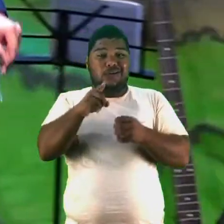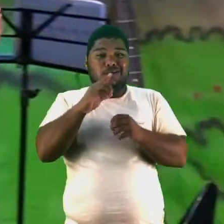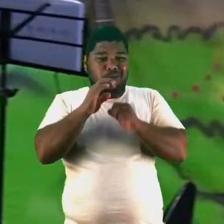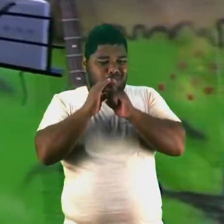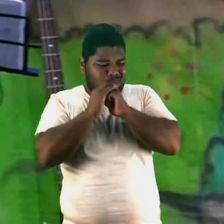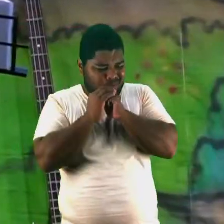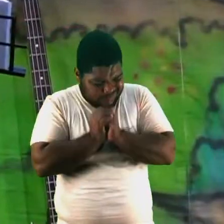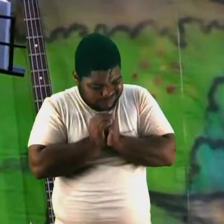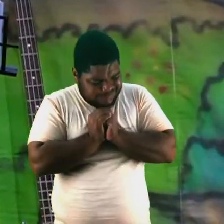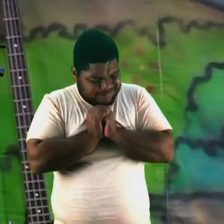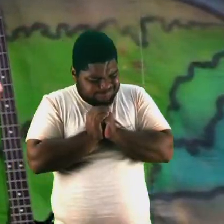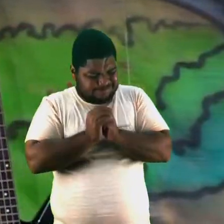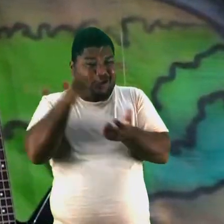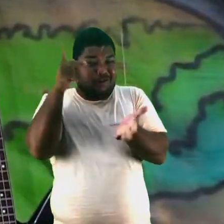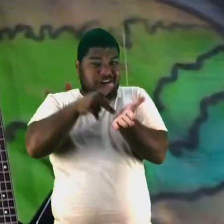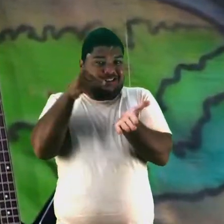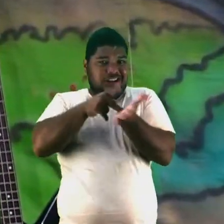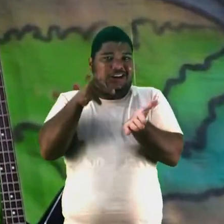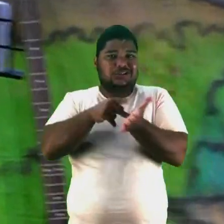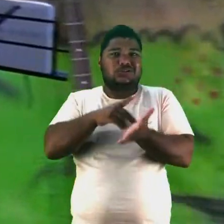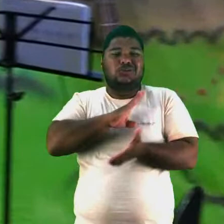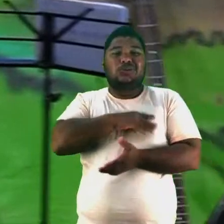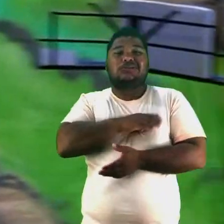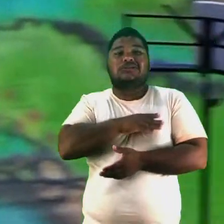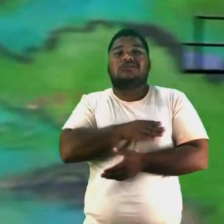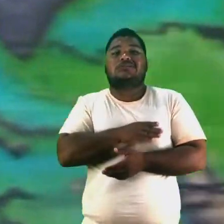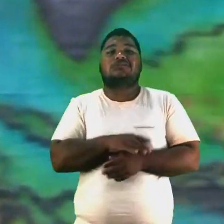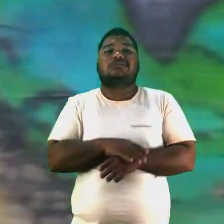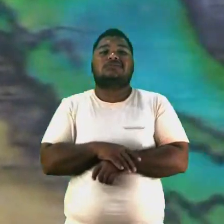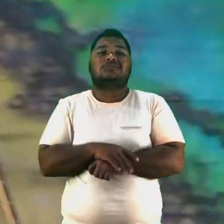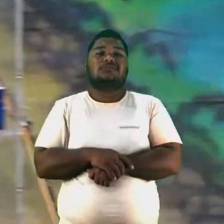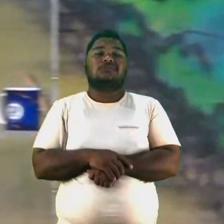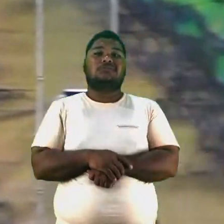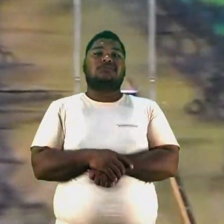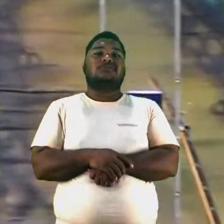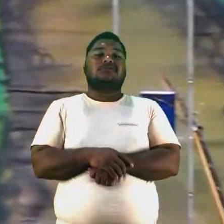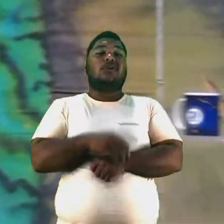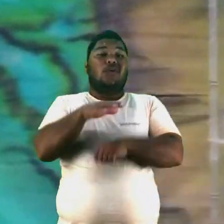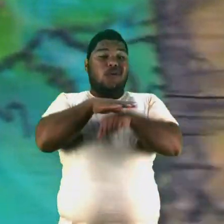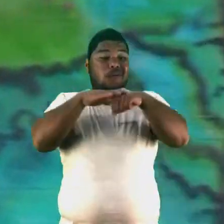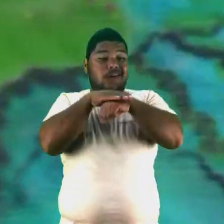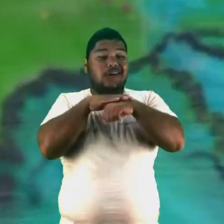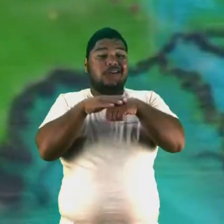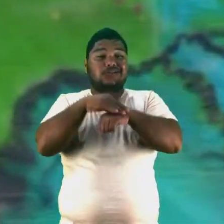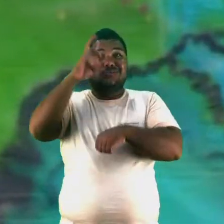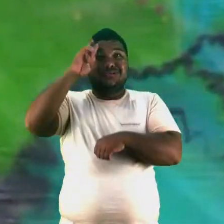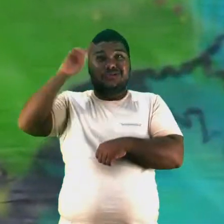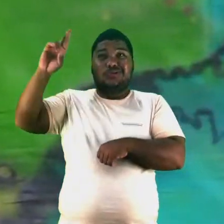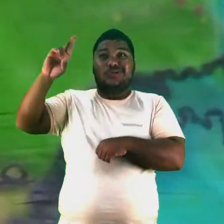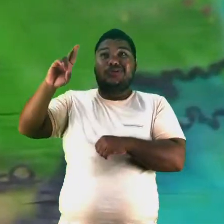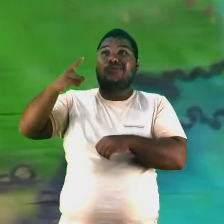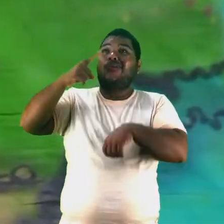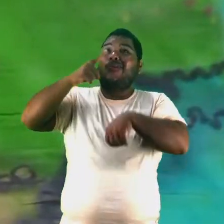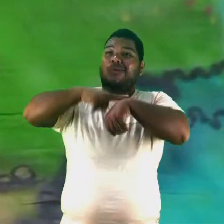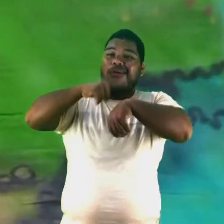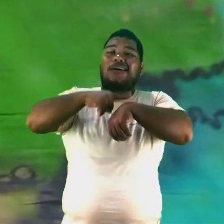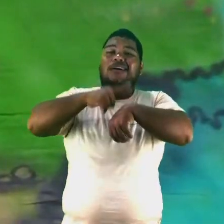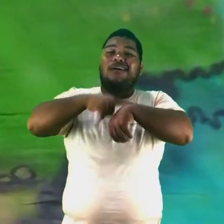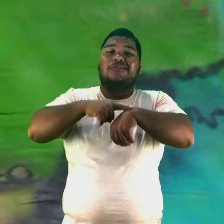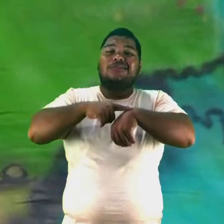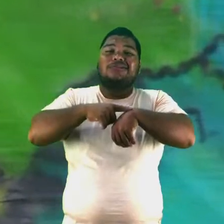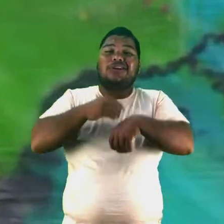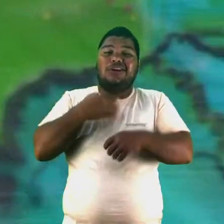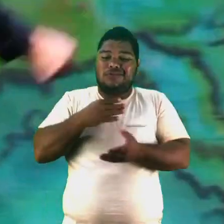muita seriedade no seu coração, converse com Deus. E você vai dizer: Senhor, o horário que eu vou tirar nesses